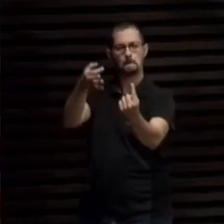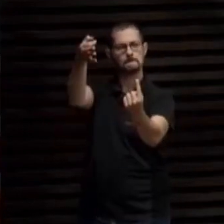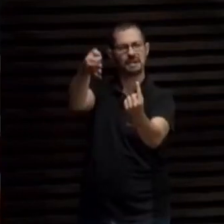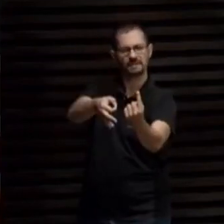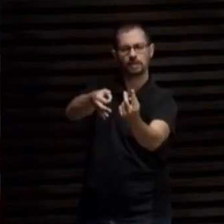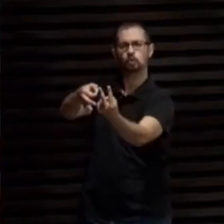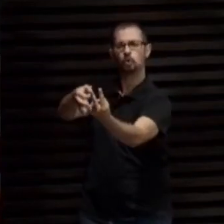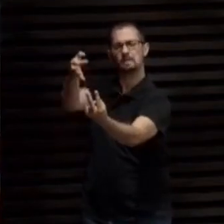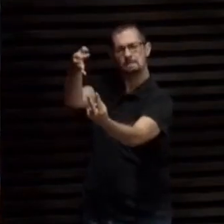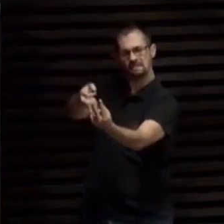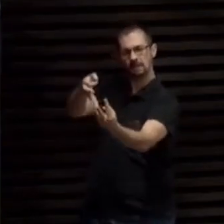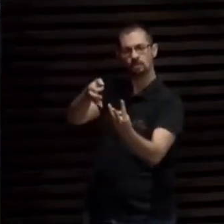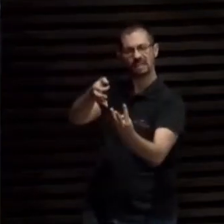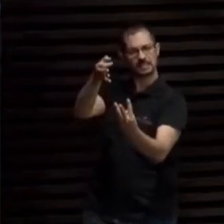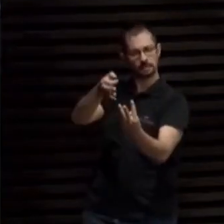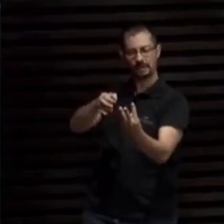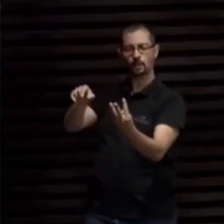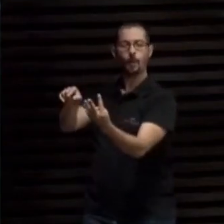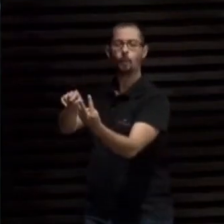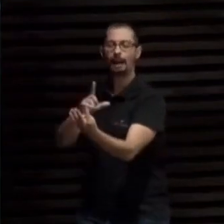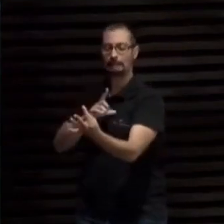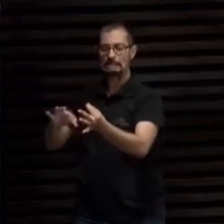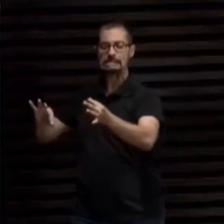Se o maestro não pegasse isto,